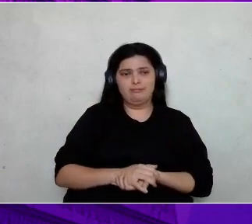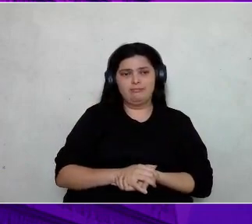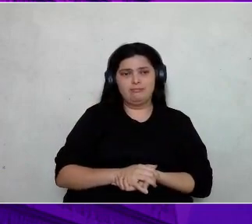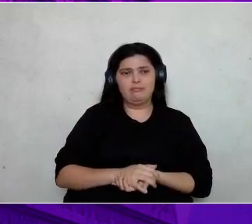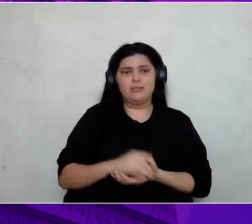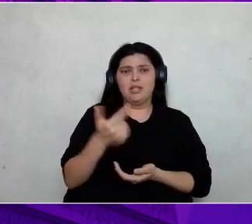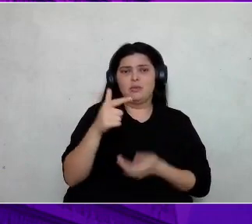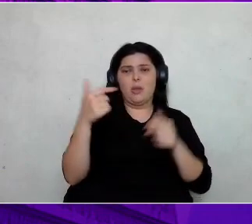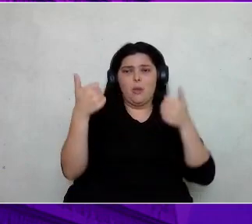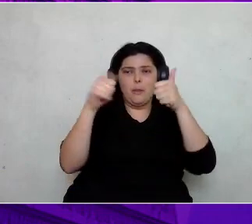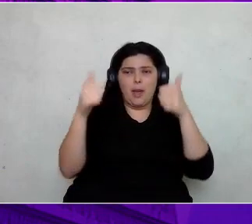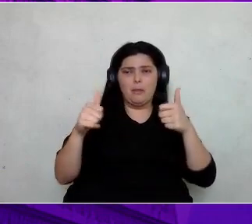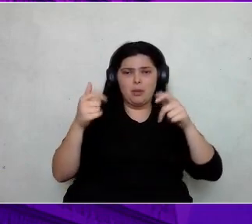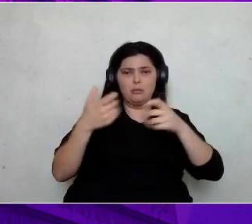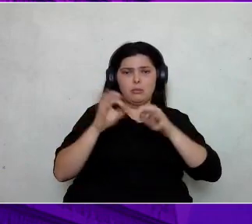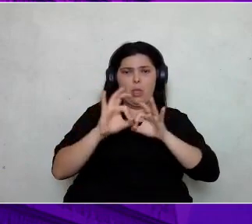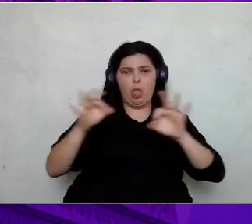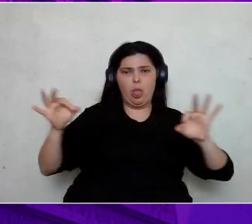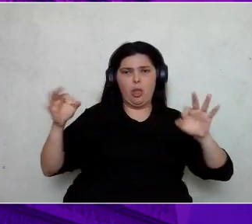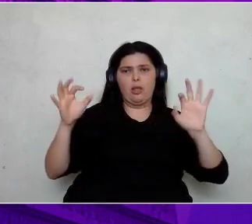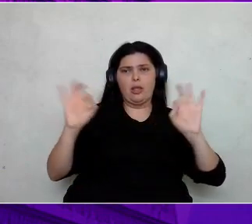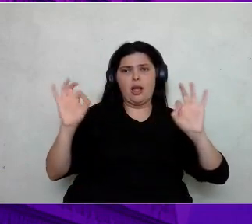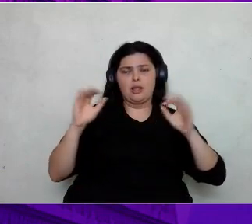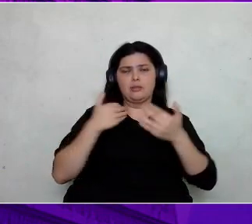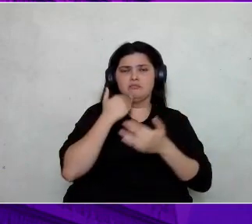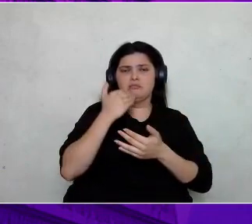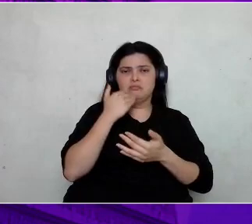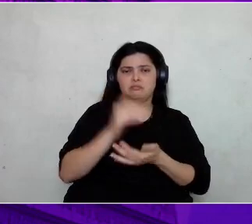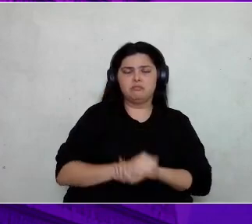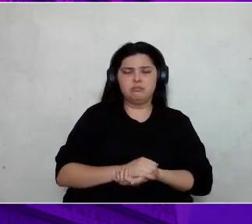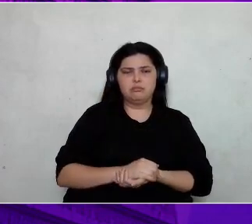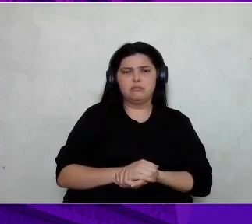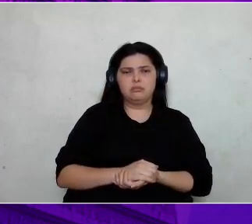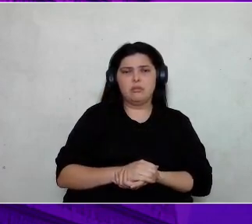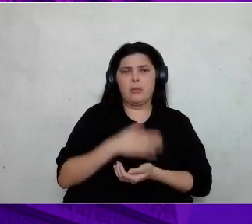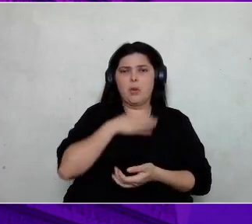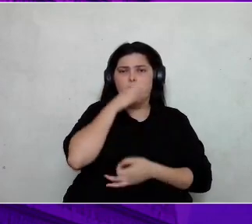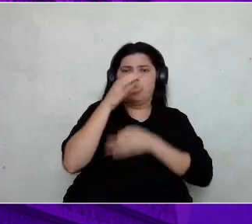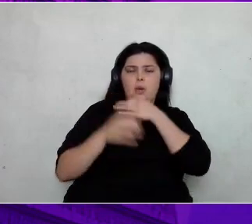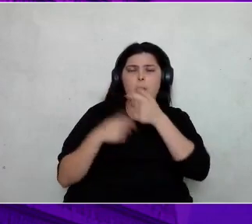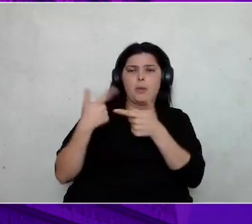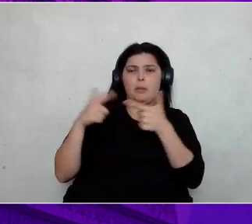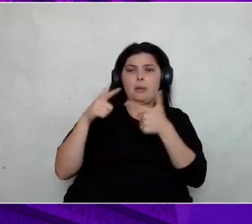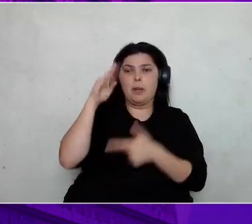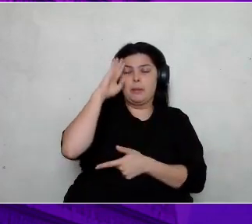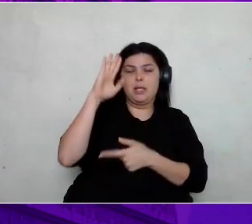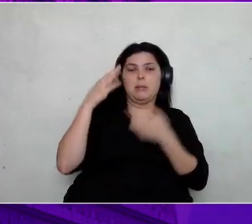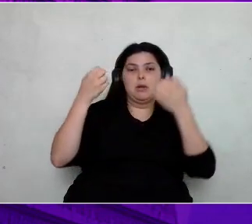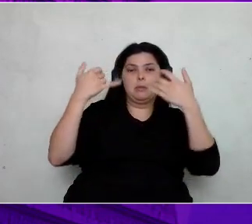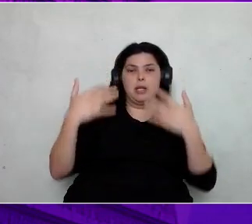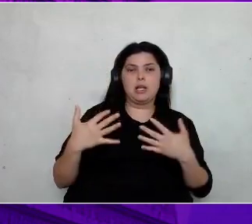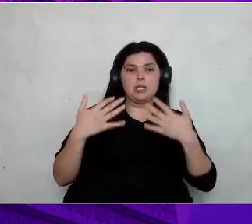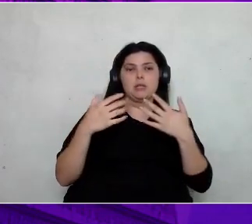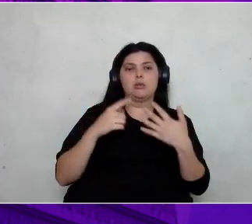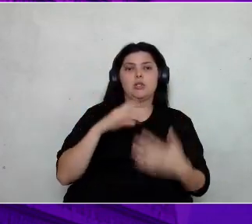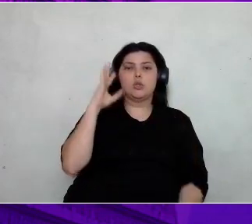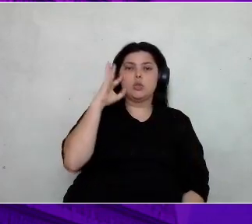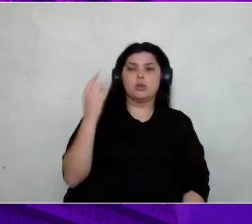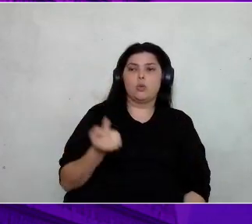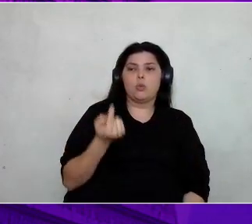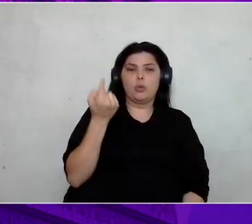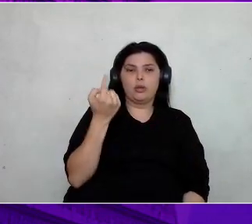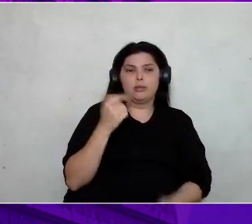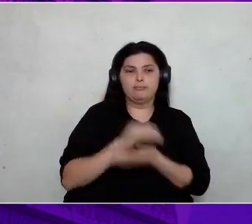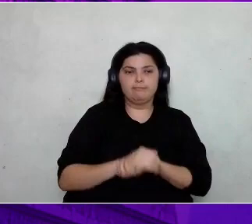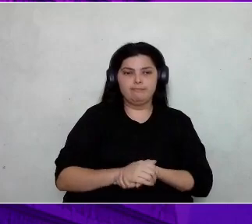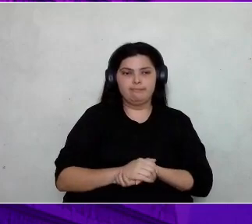para nada. O que eu quero, e para mim, o principal problema dessa abordagem é que ela leva a soluções únicas. Então, para esse